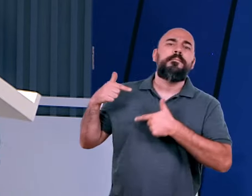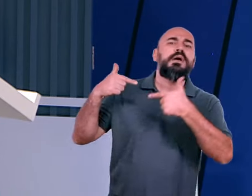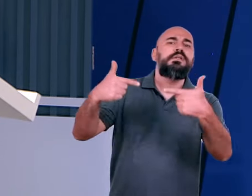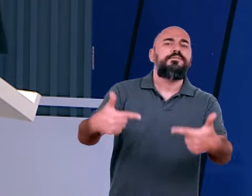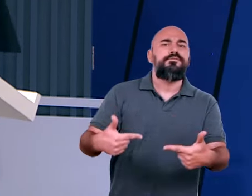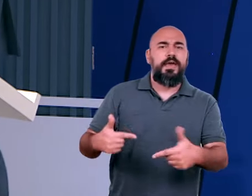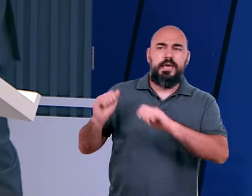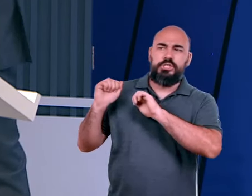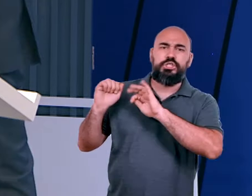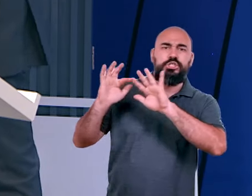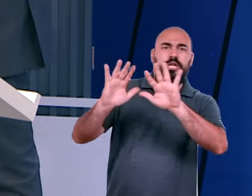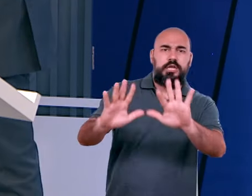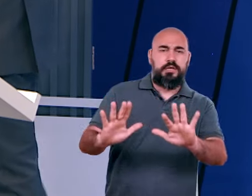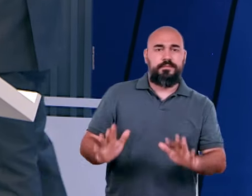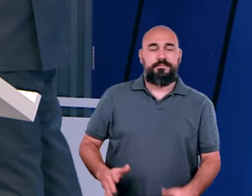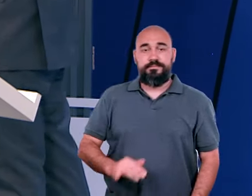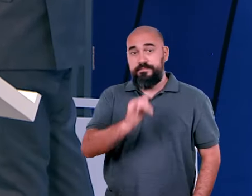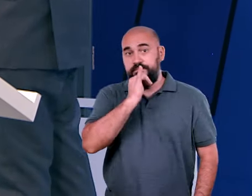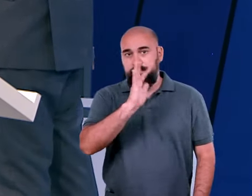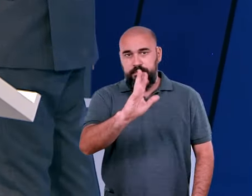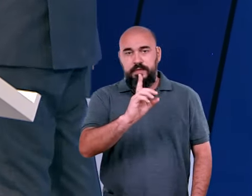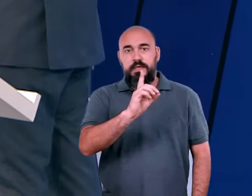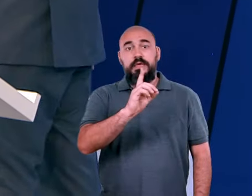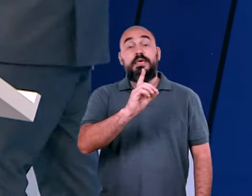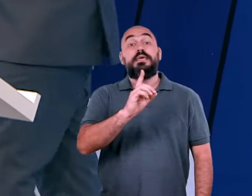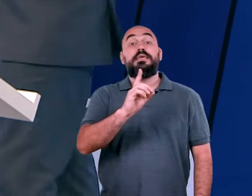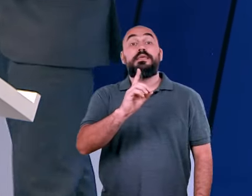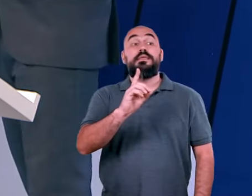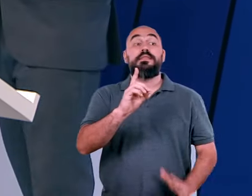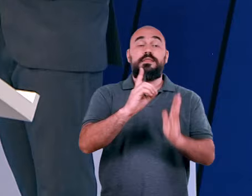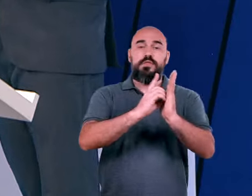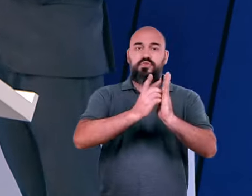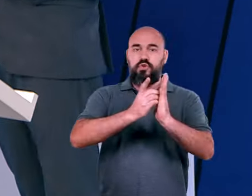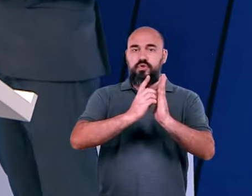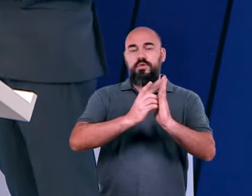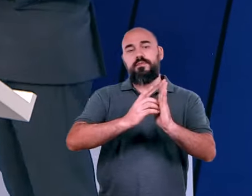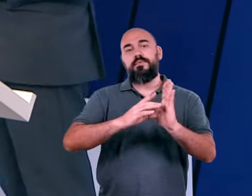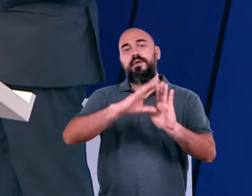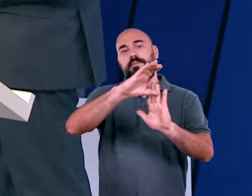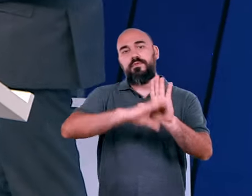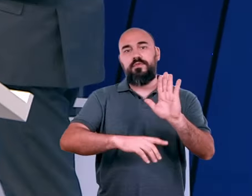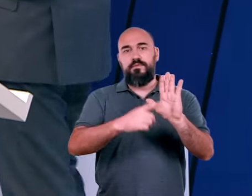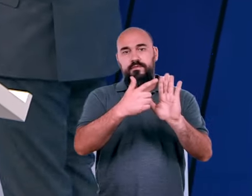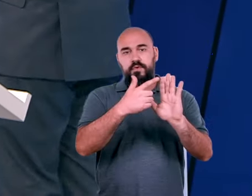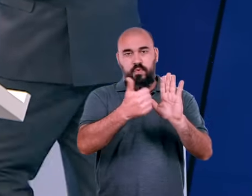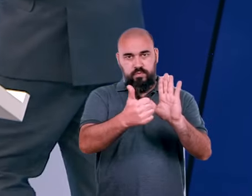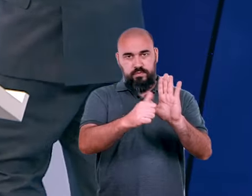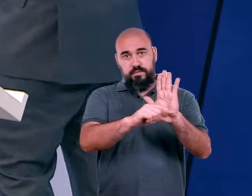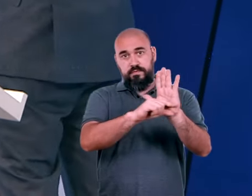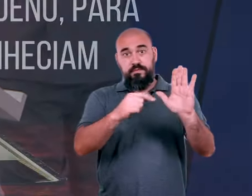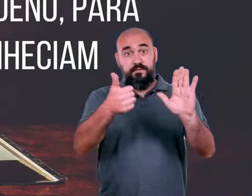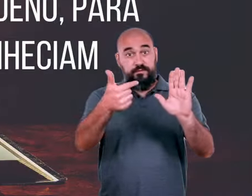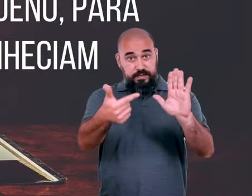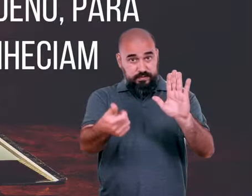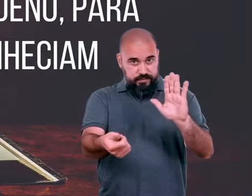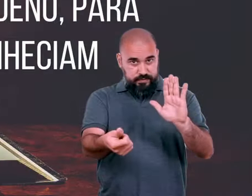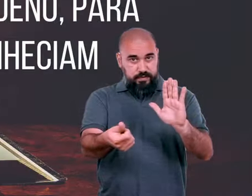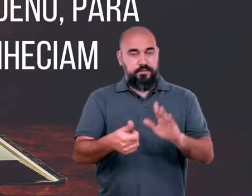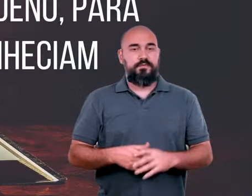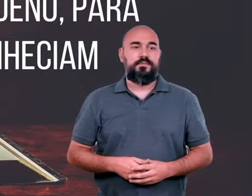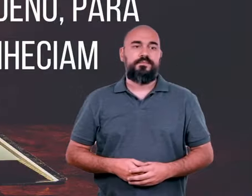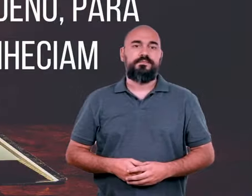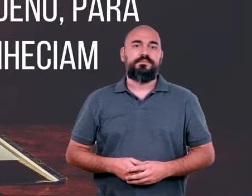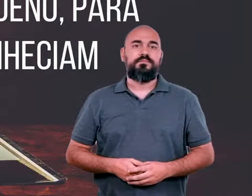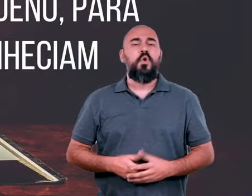vida. Veja comigo, por exemplo, Deuteronômio 11, 26 até o versículo 28, onde encontramos assim: eis que hoje